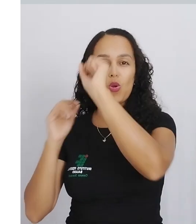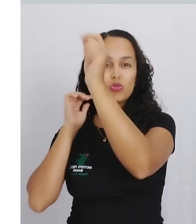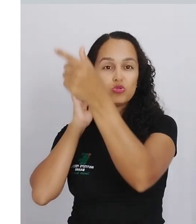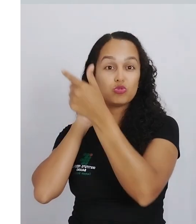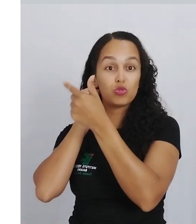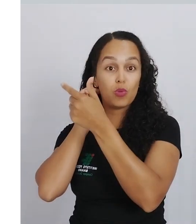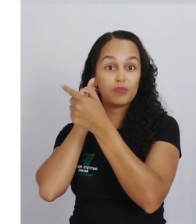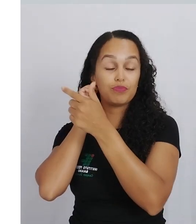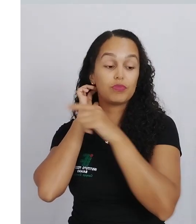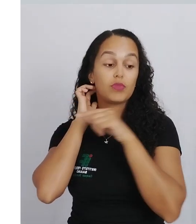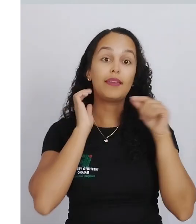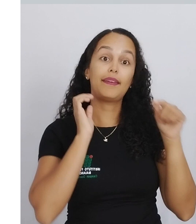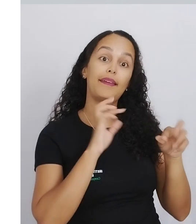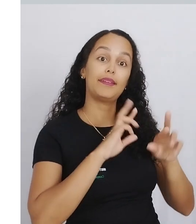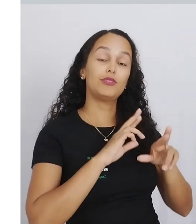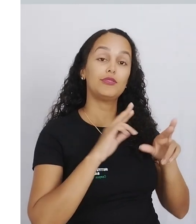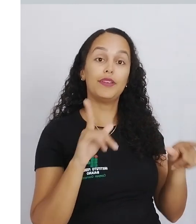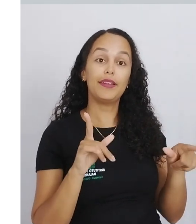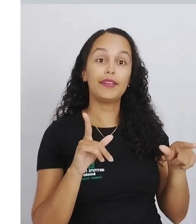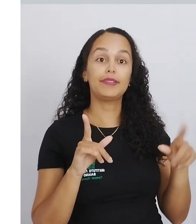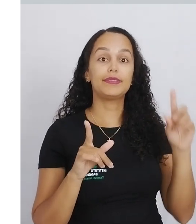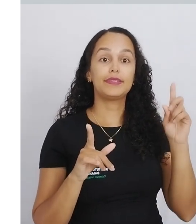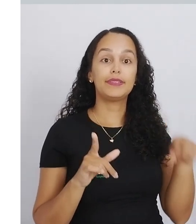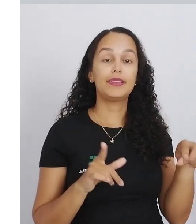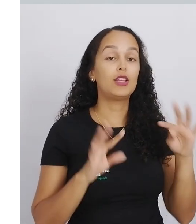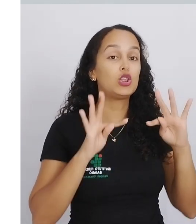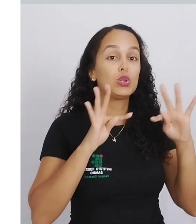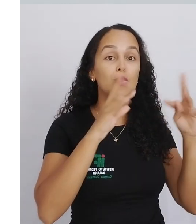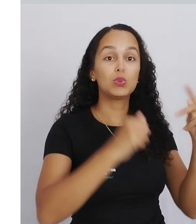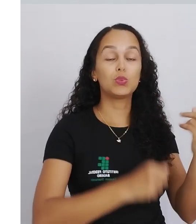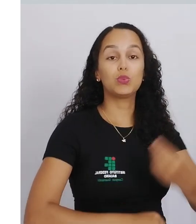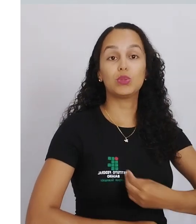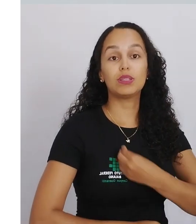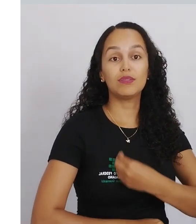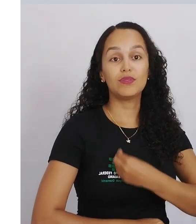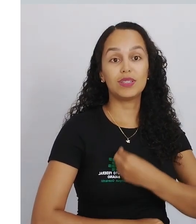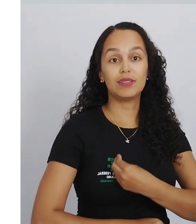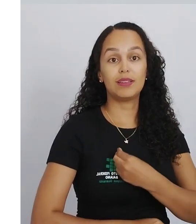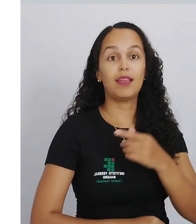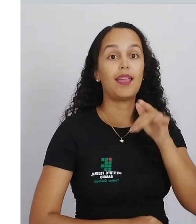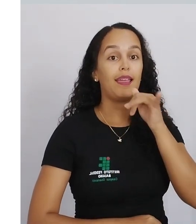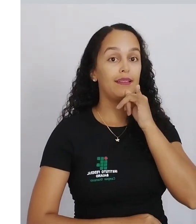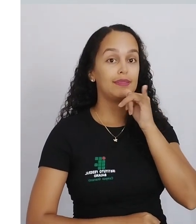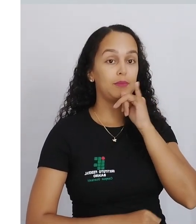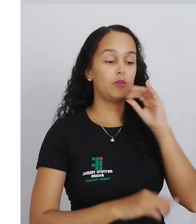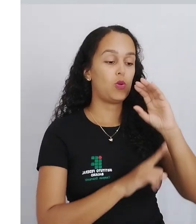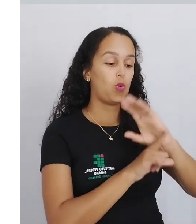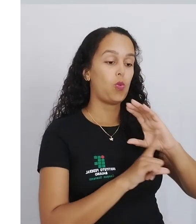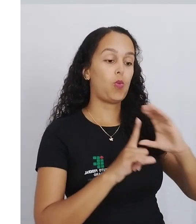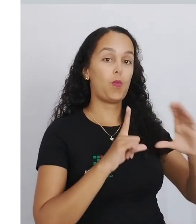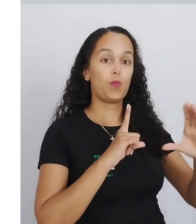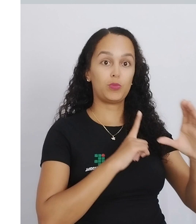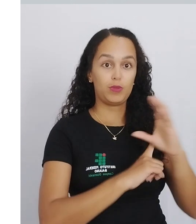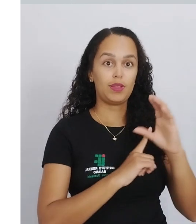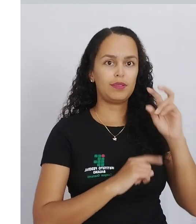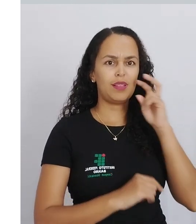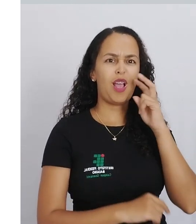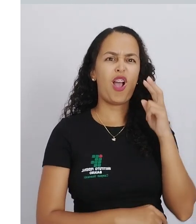seres vivos. Aí, quando você olha para essa imagem, em se tratando de comunidade, você só vai